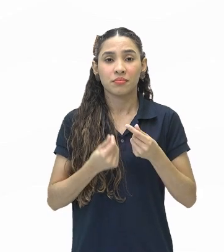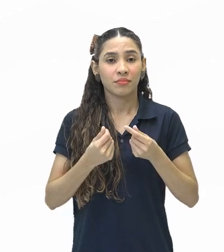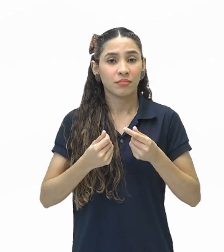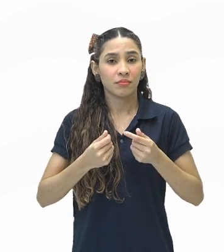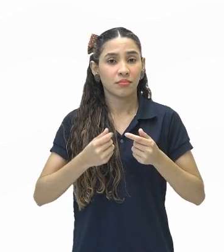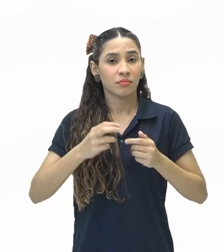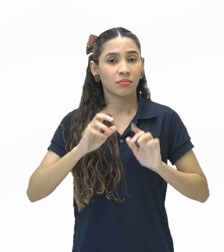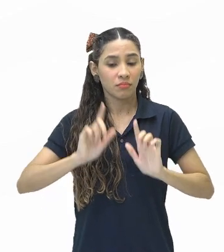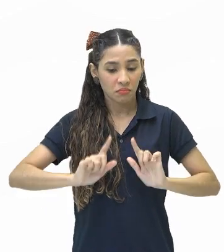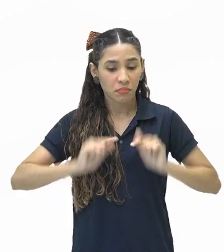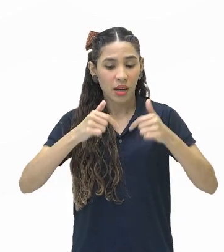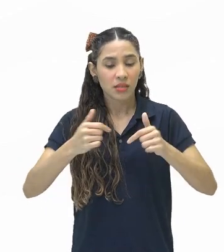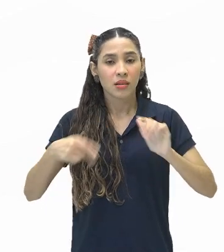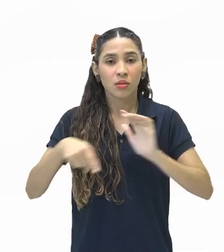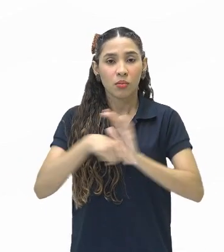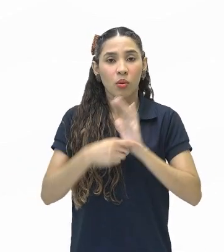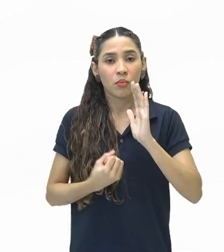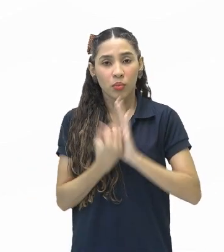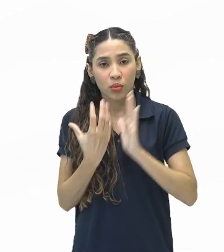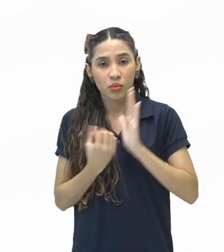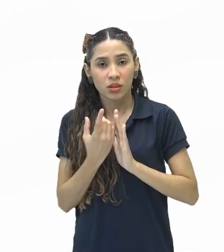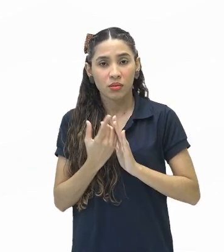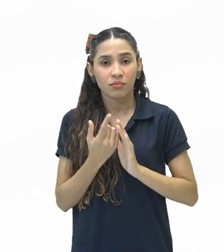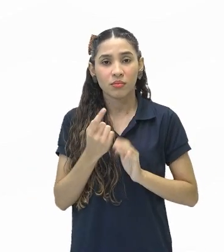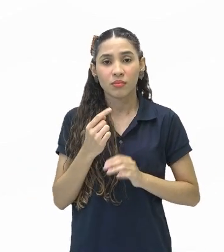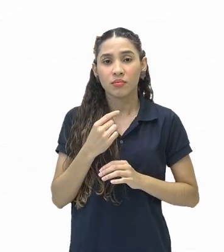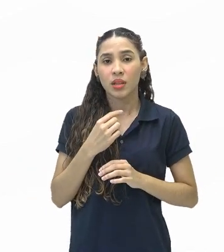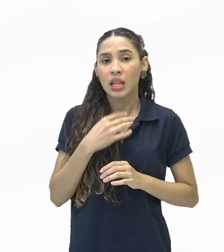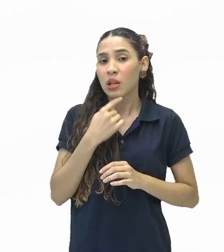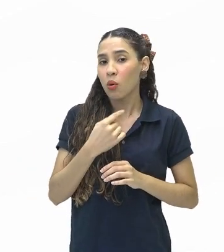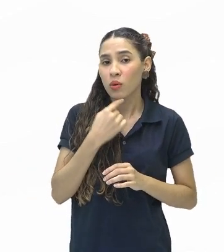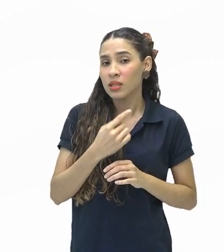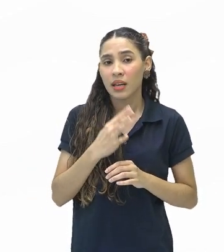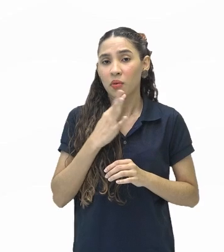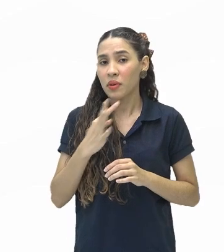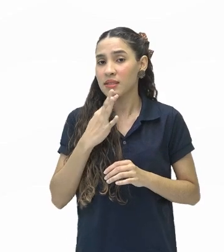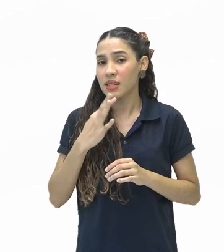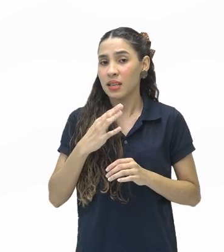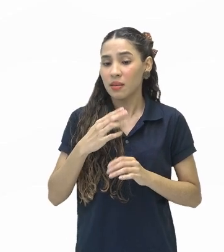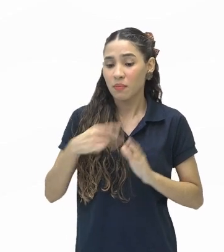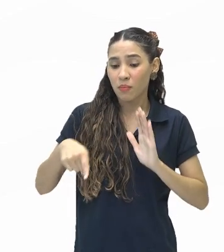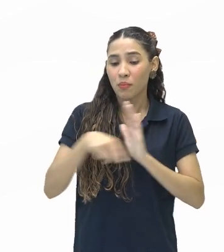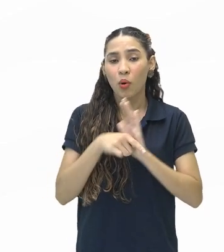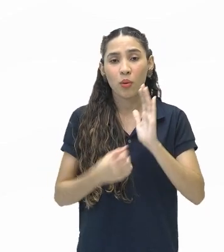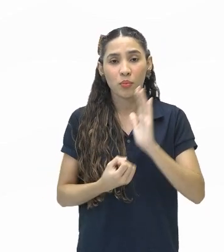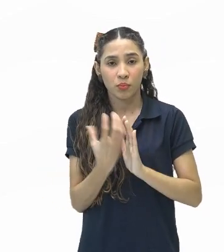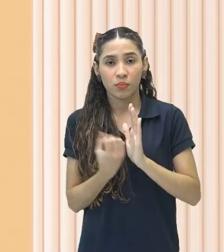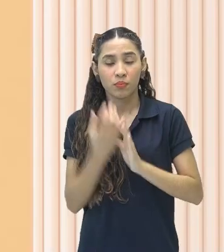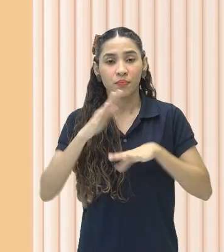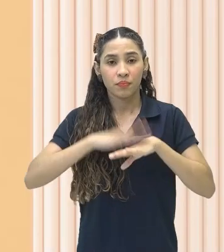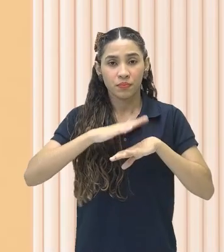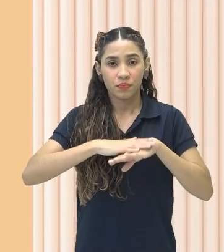o dono daquele meio, daquela produção. Ele não se reconhece, né, naquilo que ele mesmo